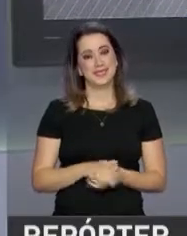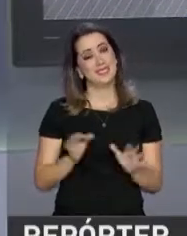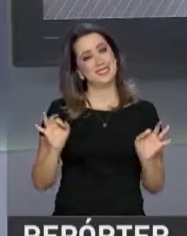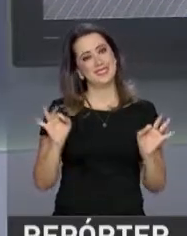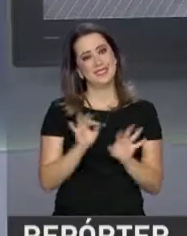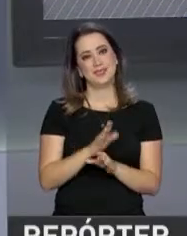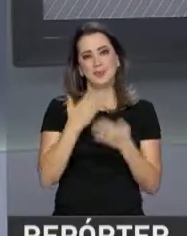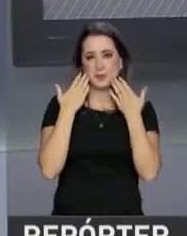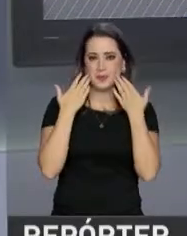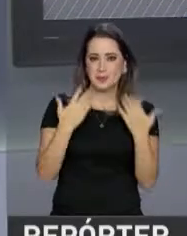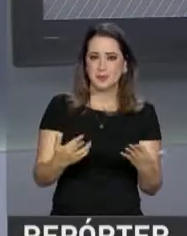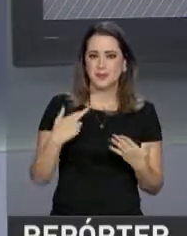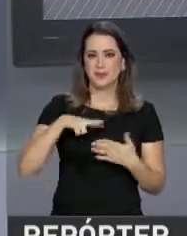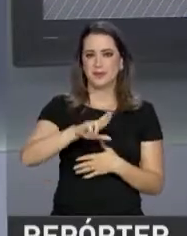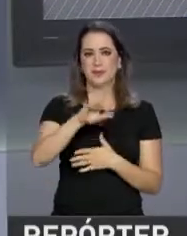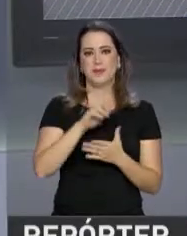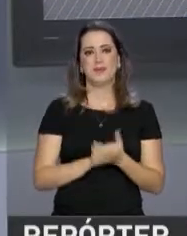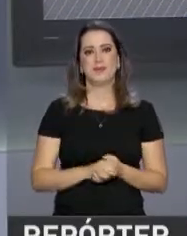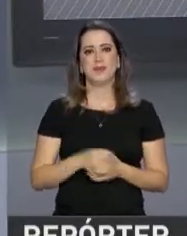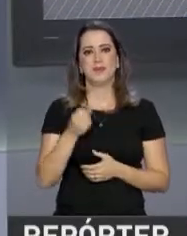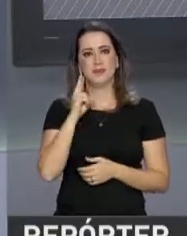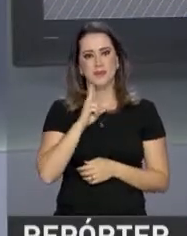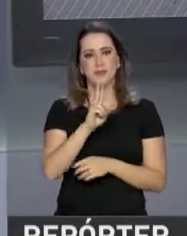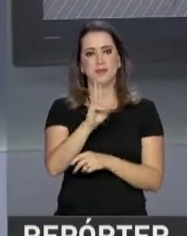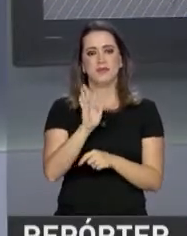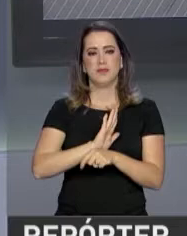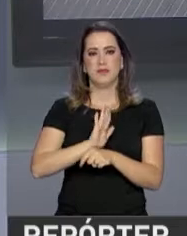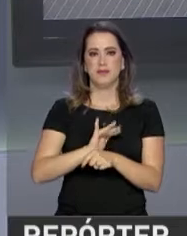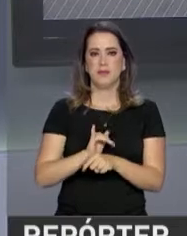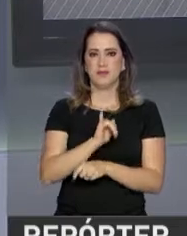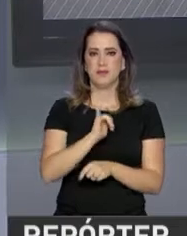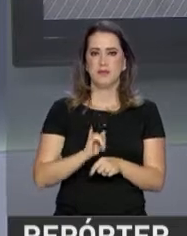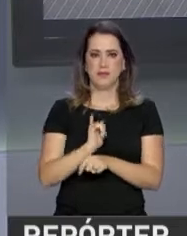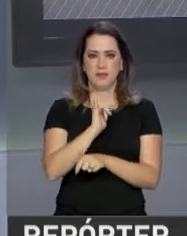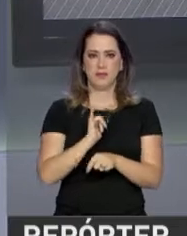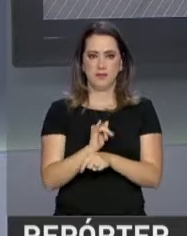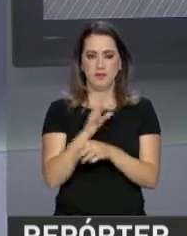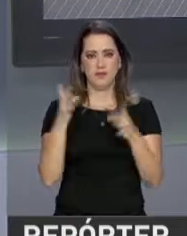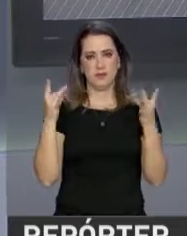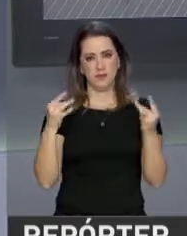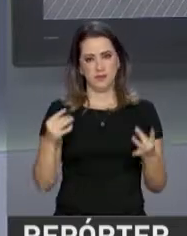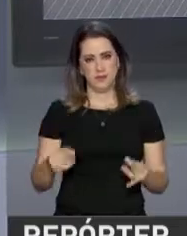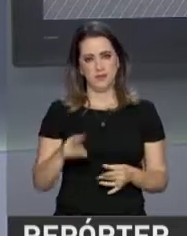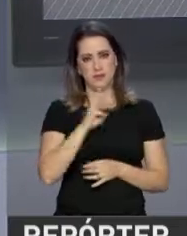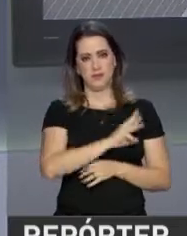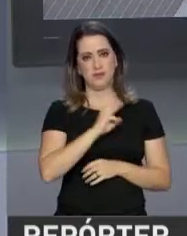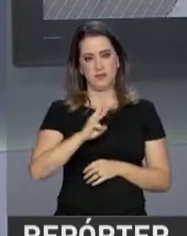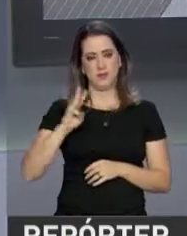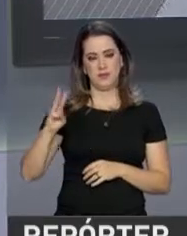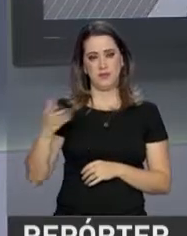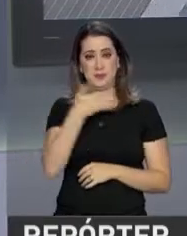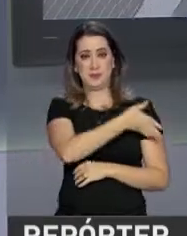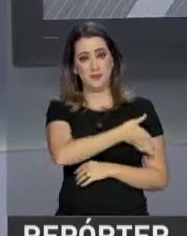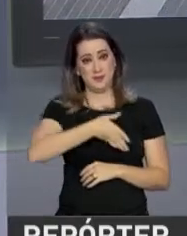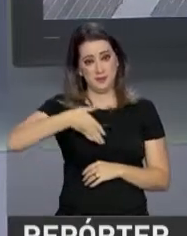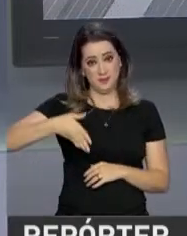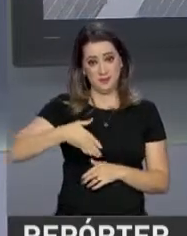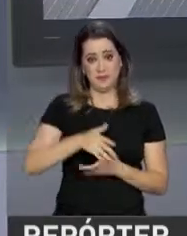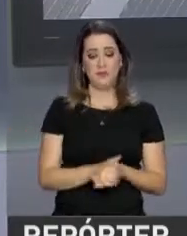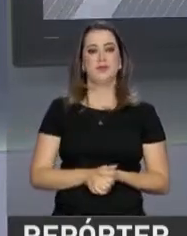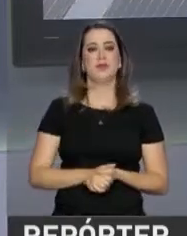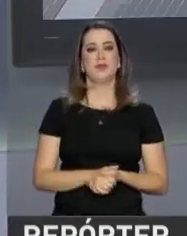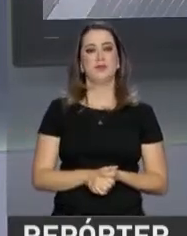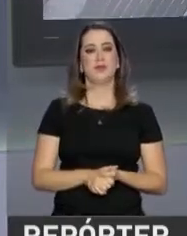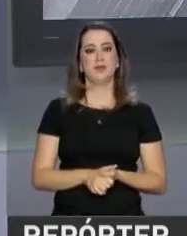Termina agora essa edição do Repórter NBR. Você pode rever as nossas reportagens no YouTube. Nossa programação também está na página